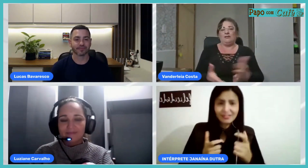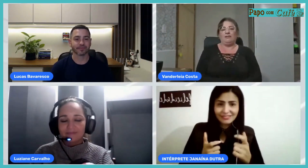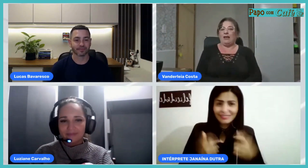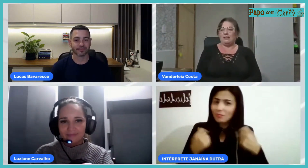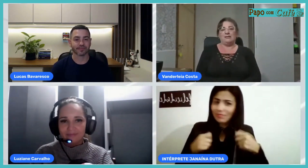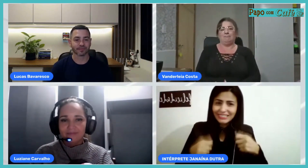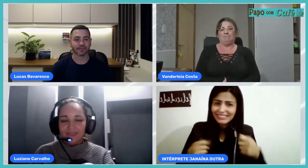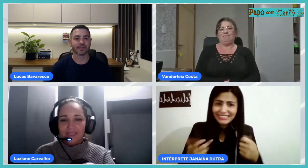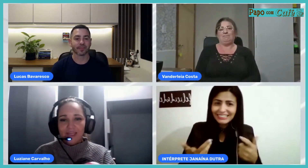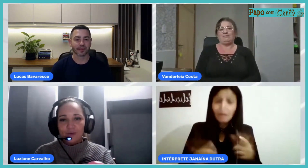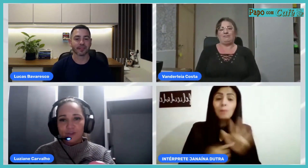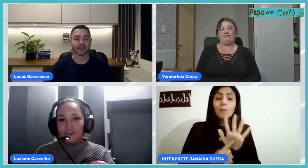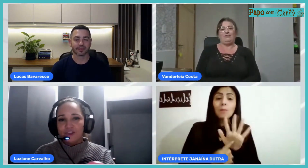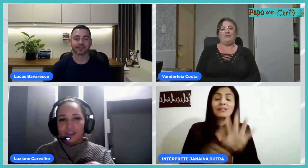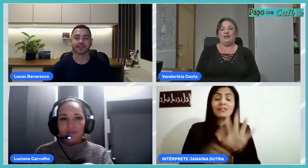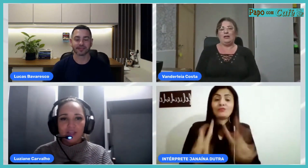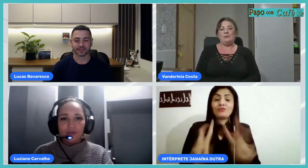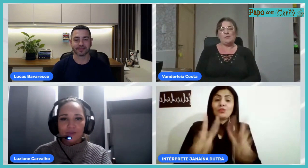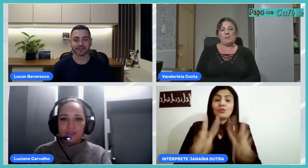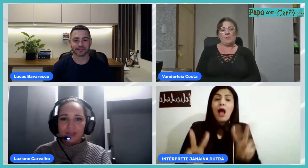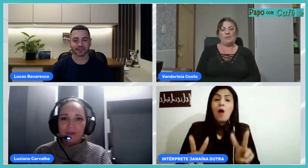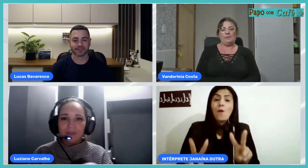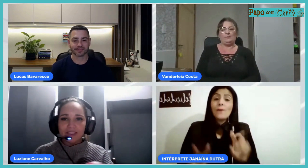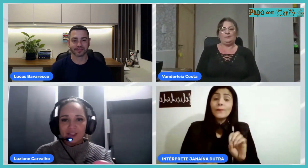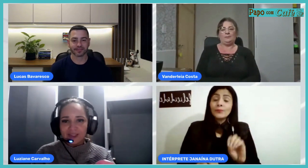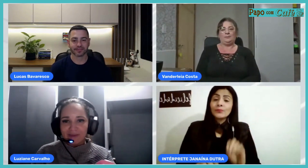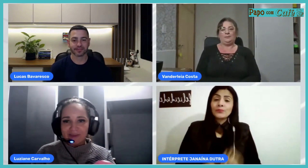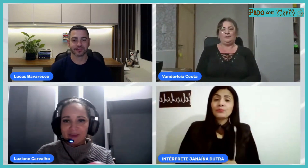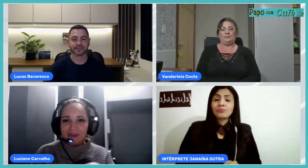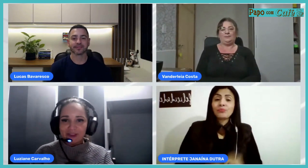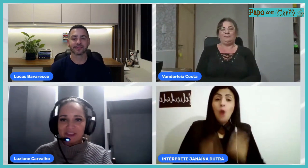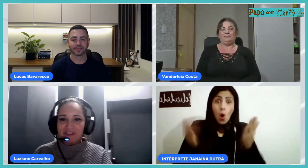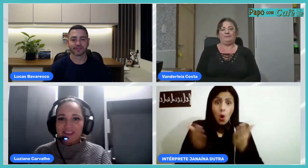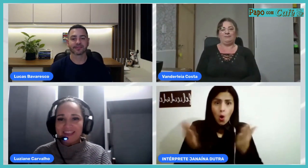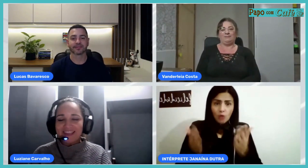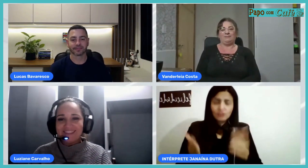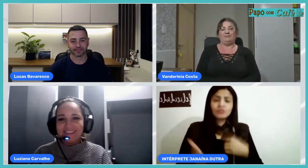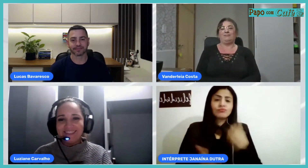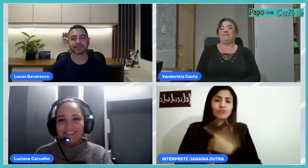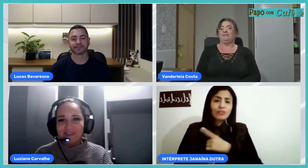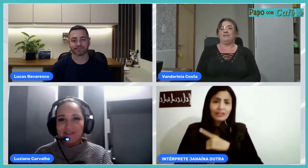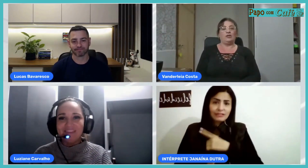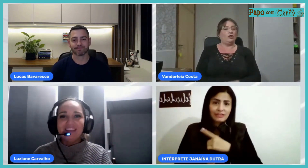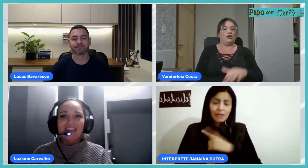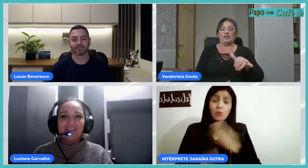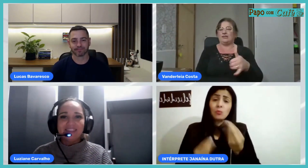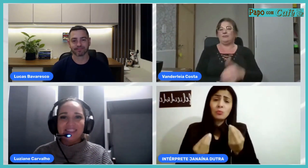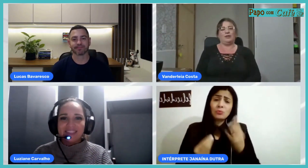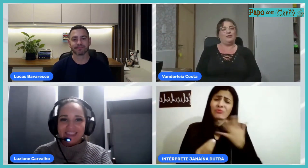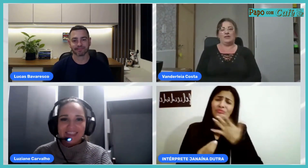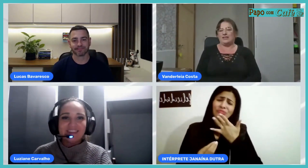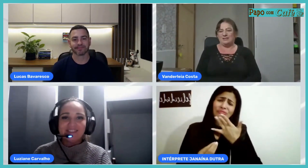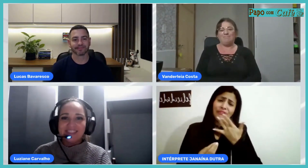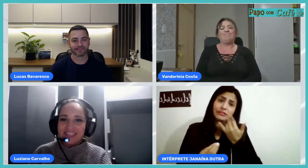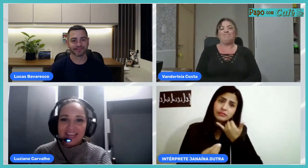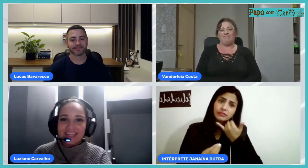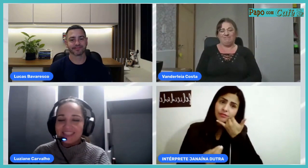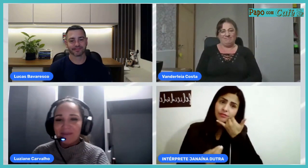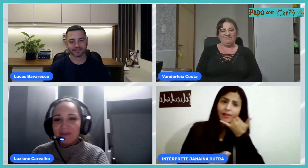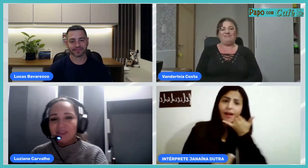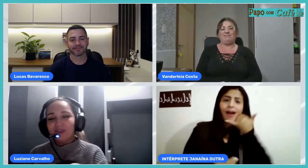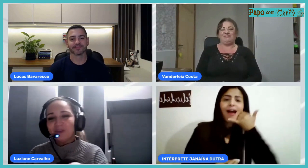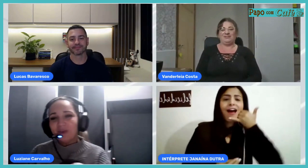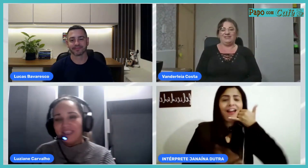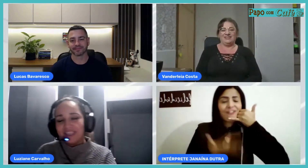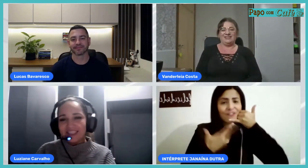Senão a coisa não acontece. Hoje a gente tem um recurso na palma da nossa mão, que é o nosso celular, né? Então, a Vanderlei